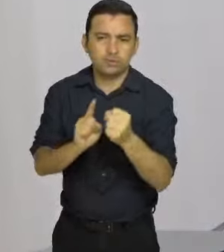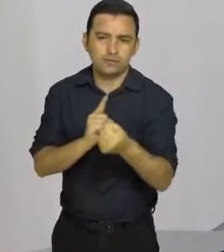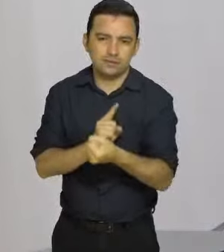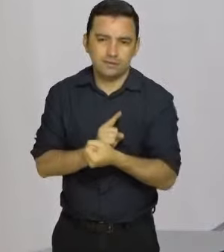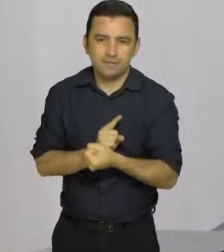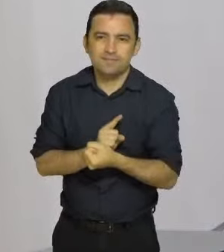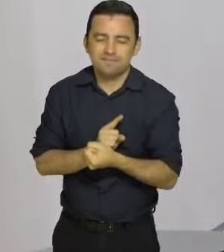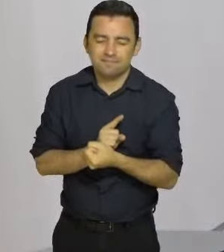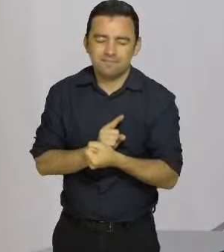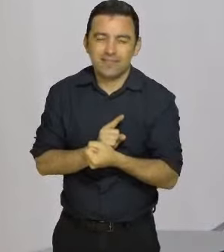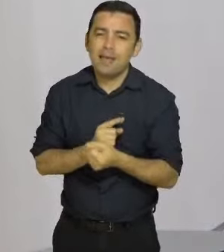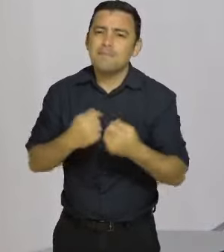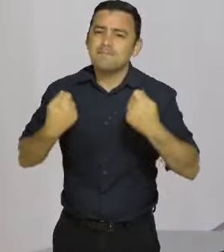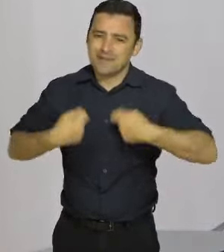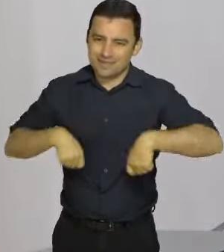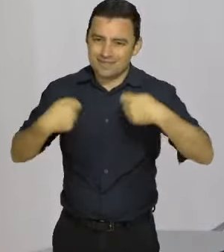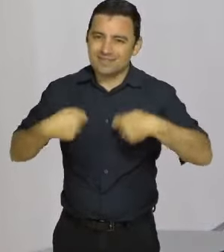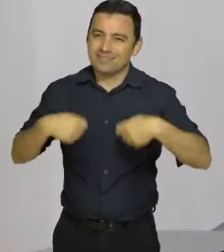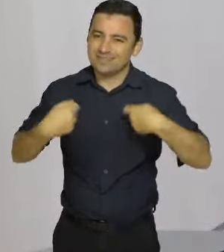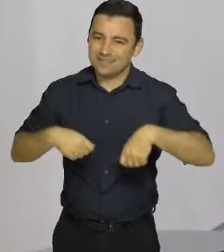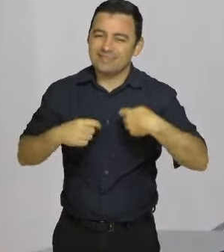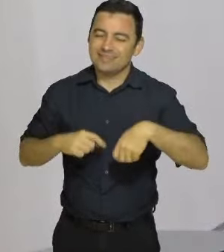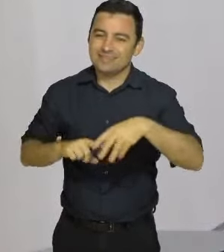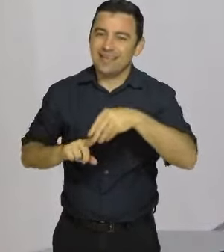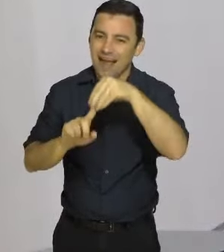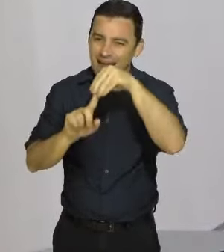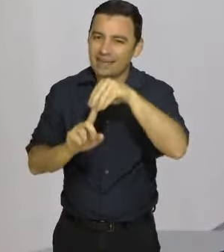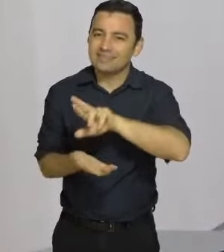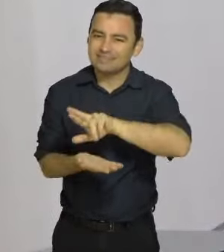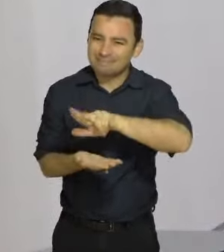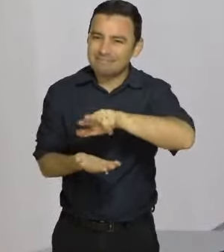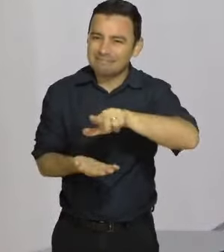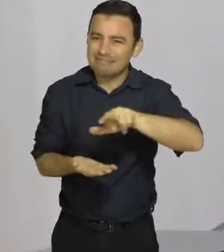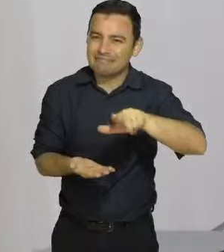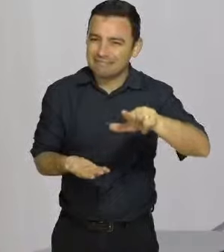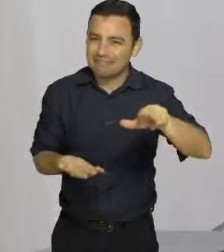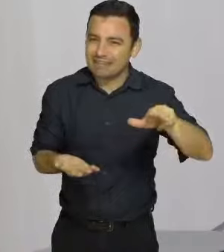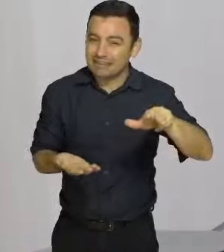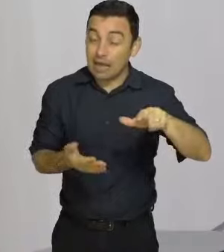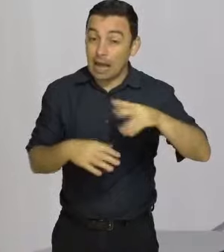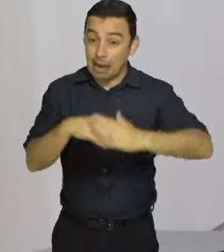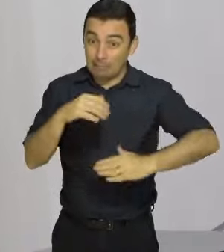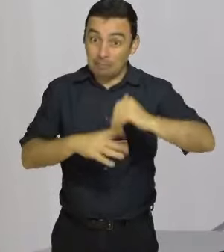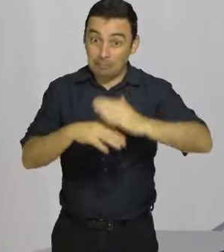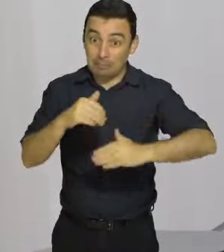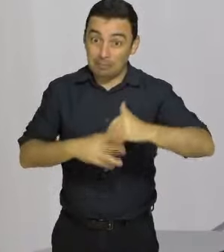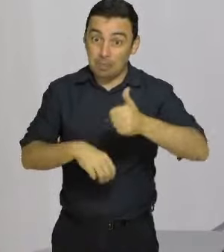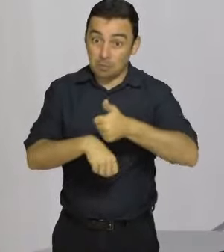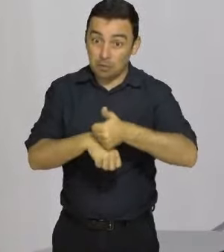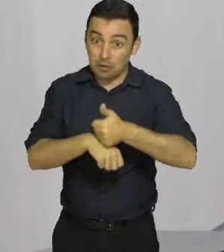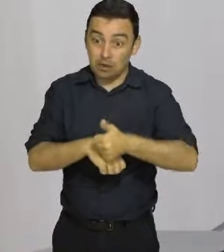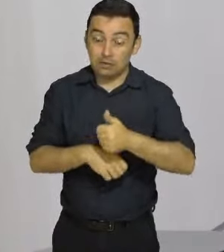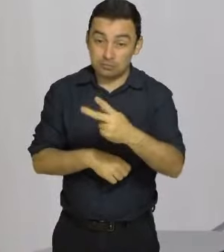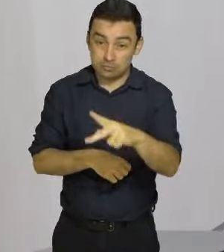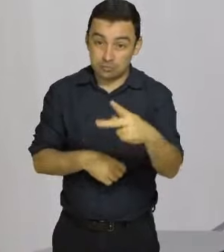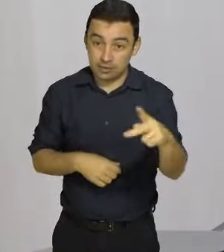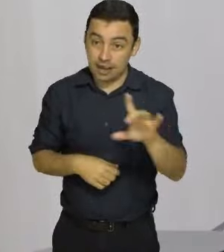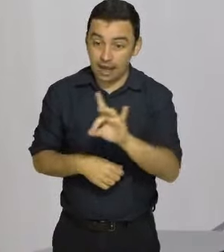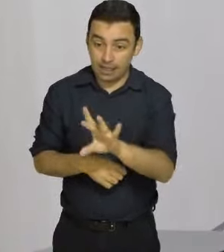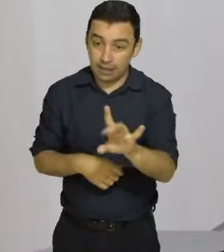é preciso destacar a diversidade de tantos talentos e as realizações